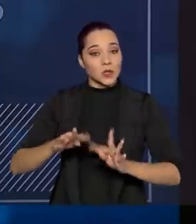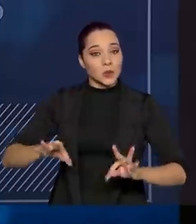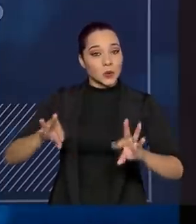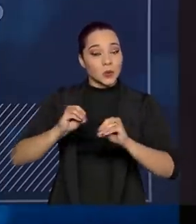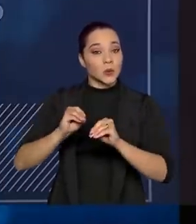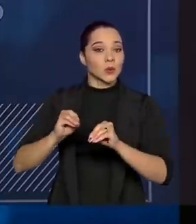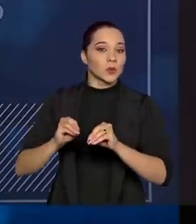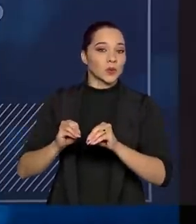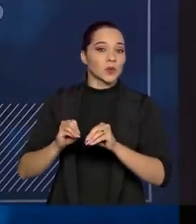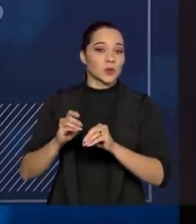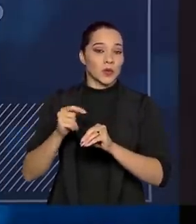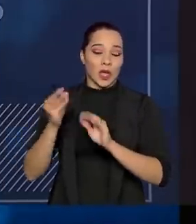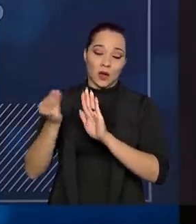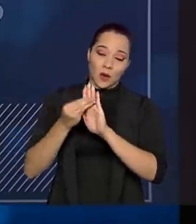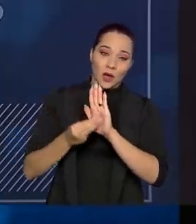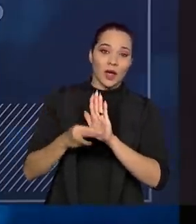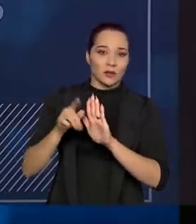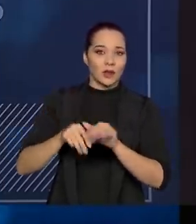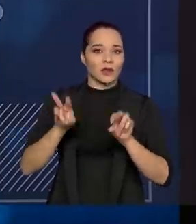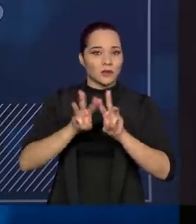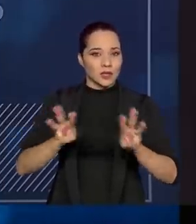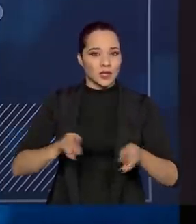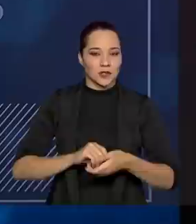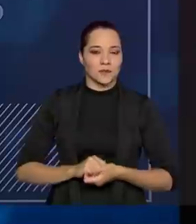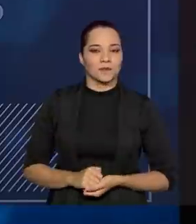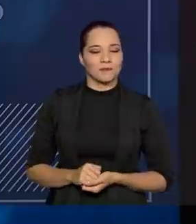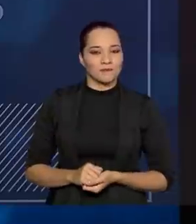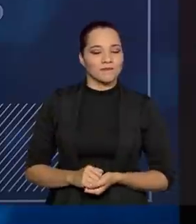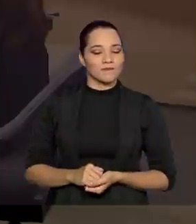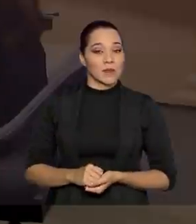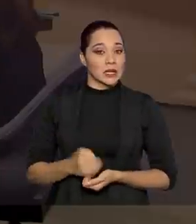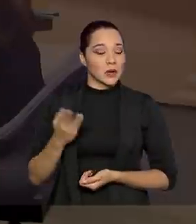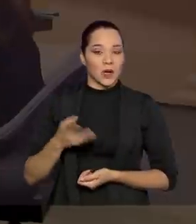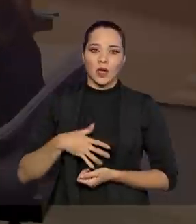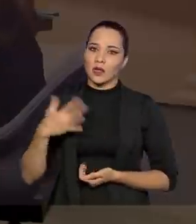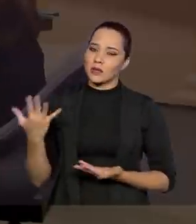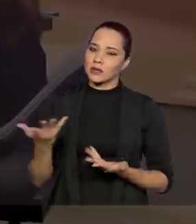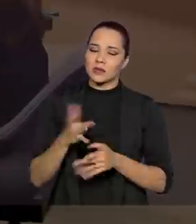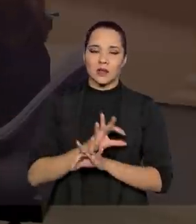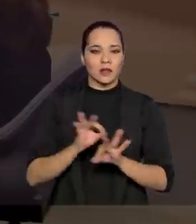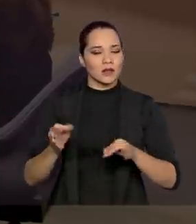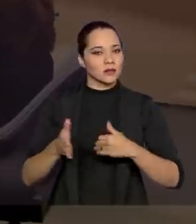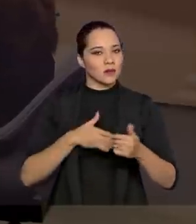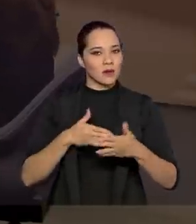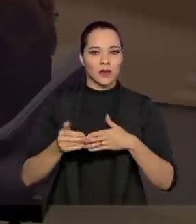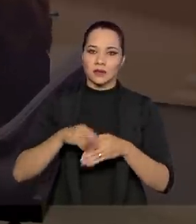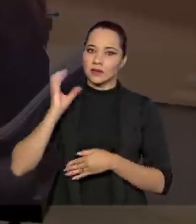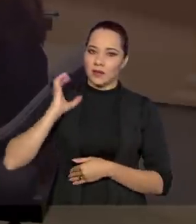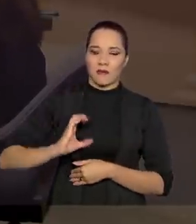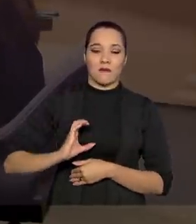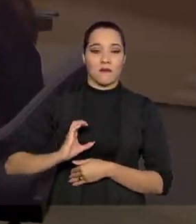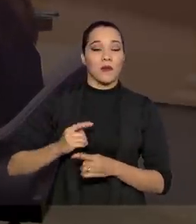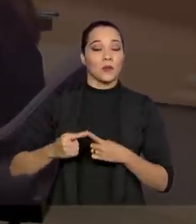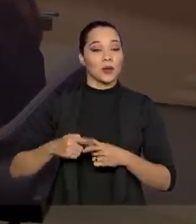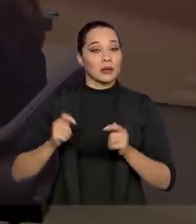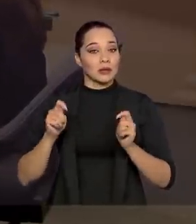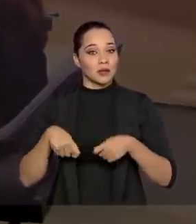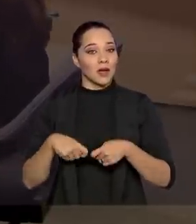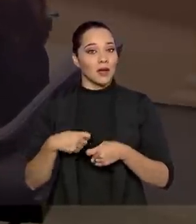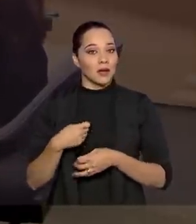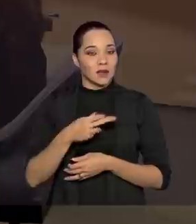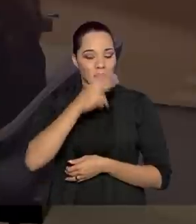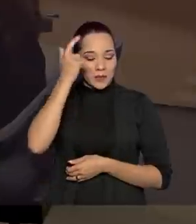que são registradas no consumidor.gov.br. Então, assim, é um mecanismo excelente para qualquer cidadão, porque permite realmente que